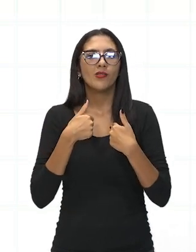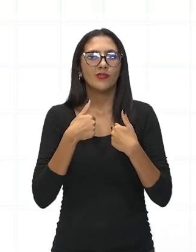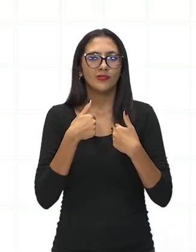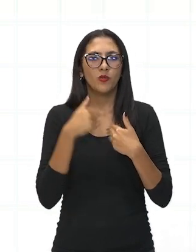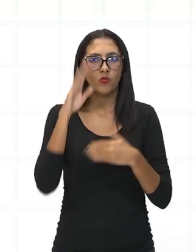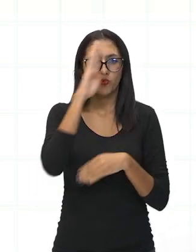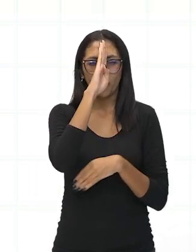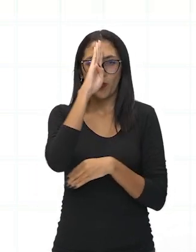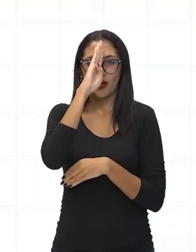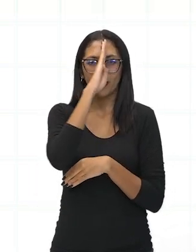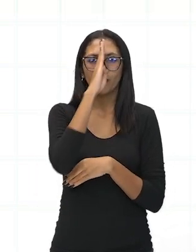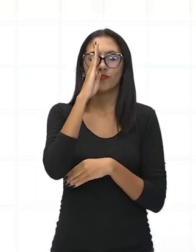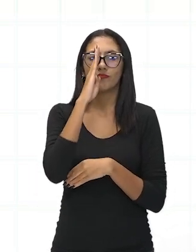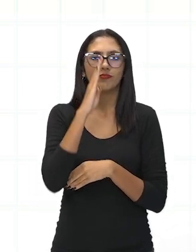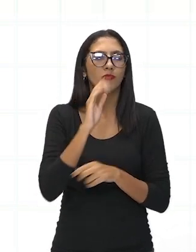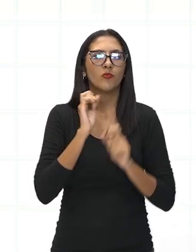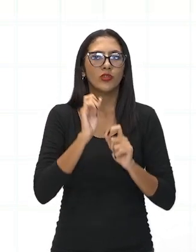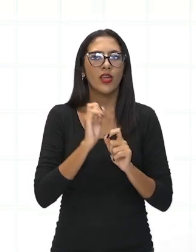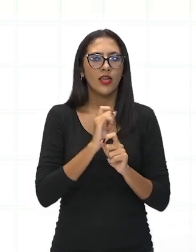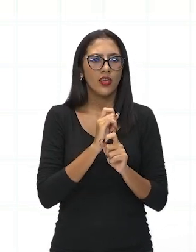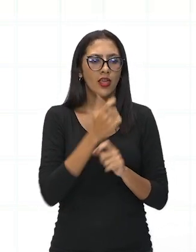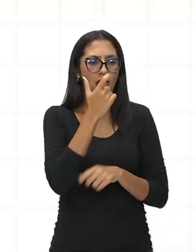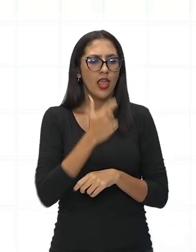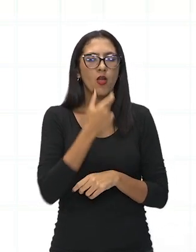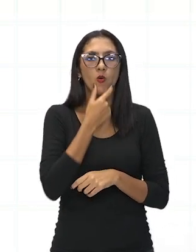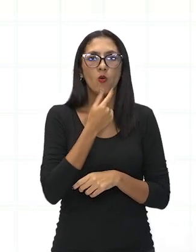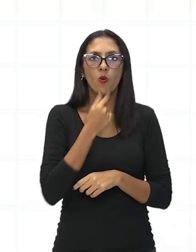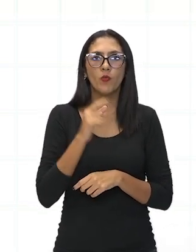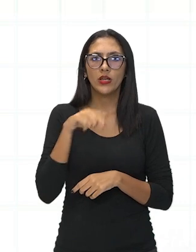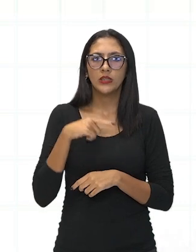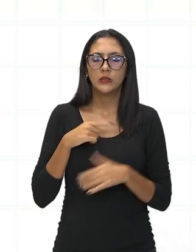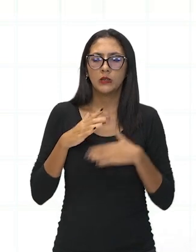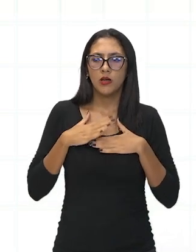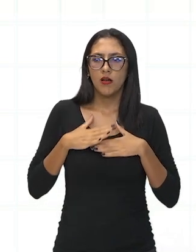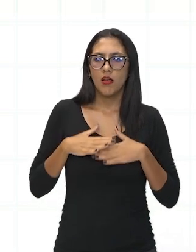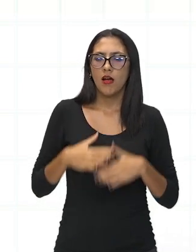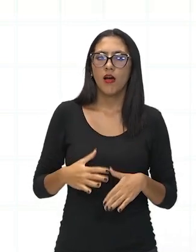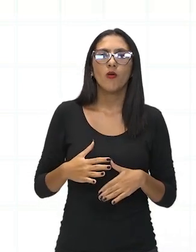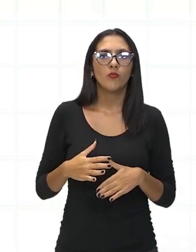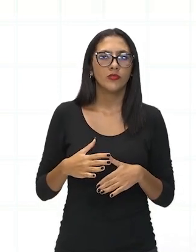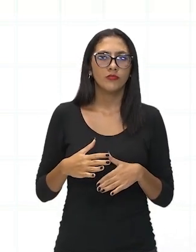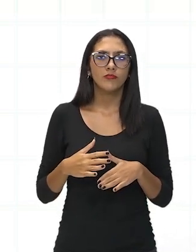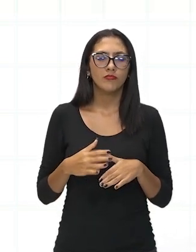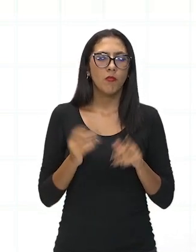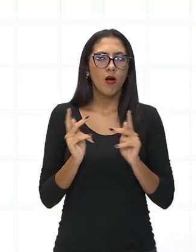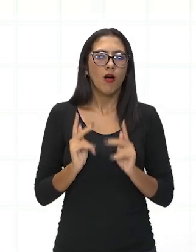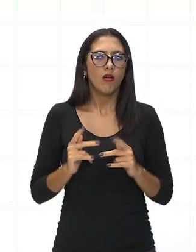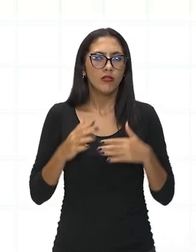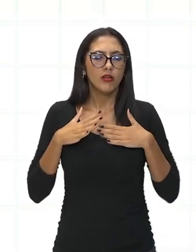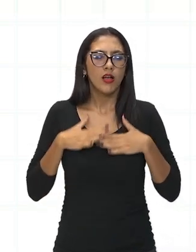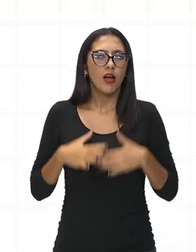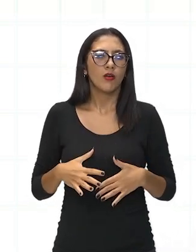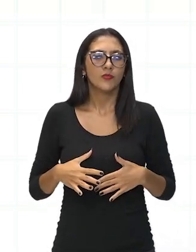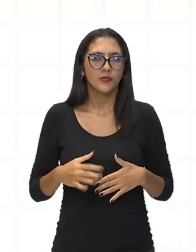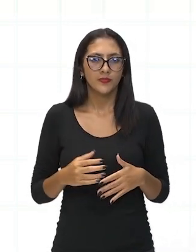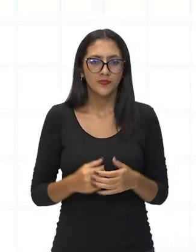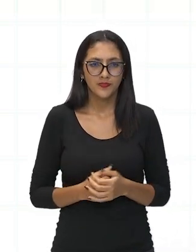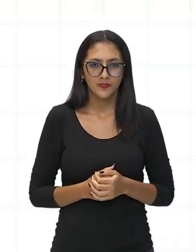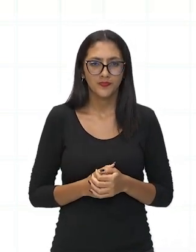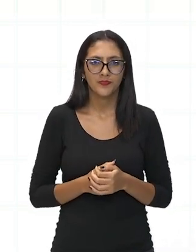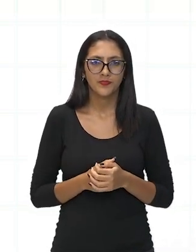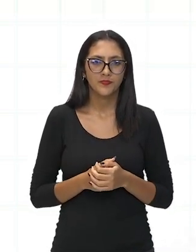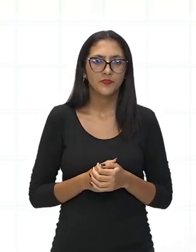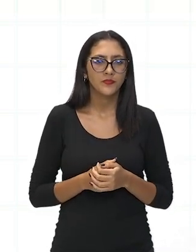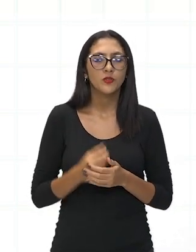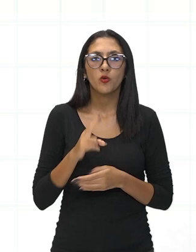muita calma. E por isso que ele virou assim a estrela dos noticiários no mundo todo. O nome dele é